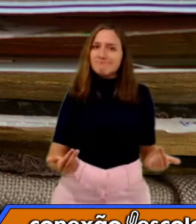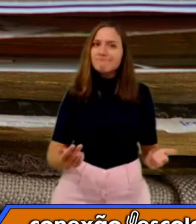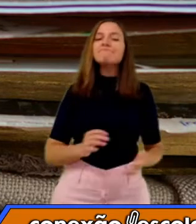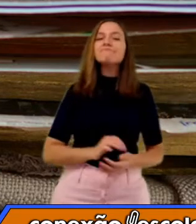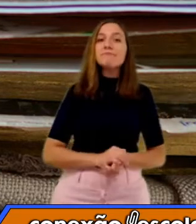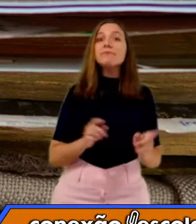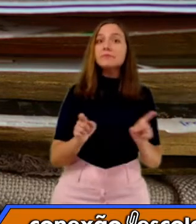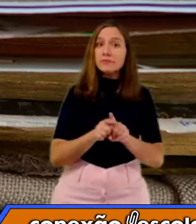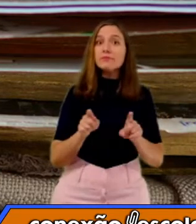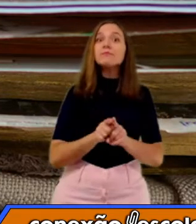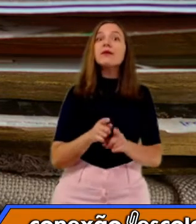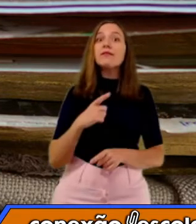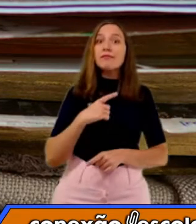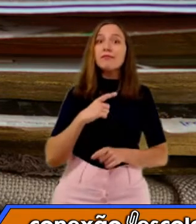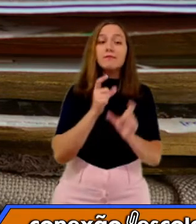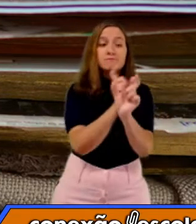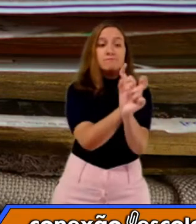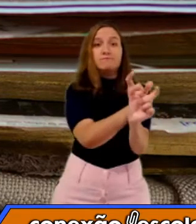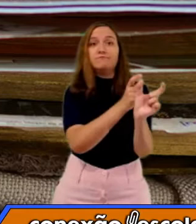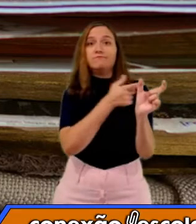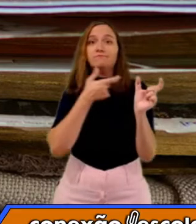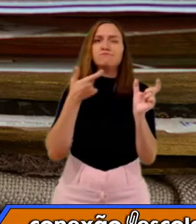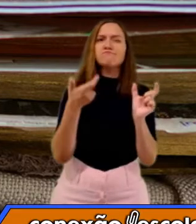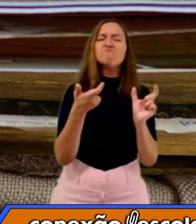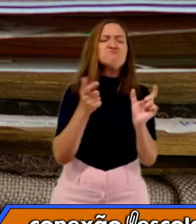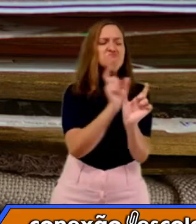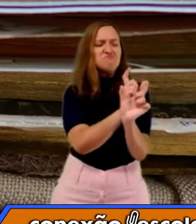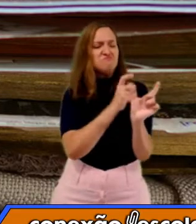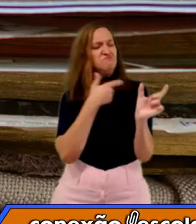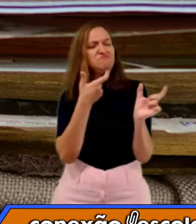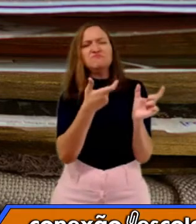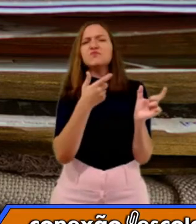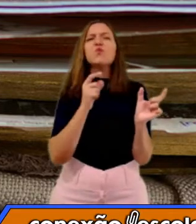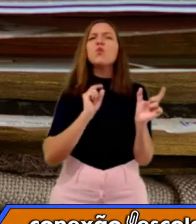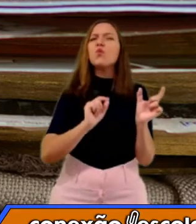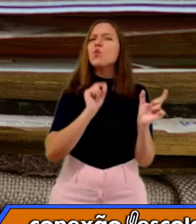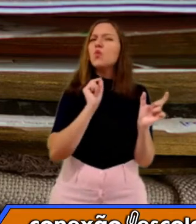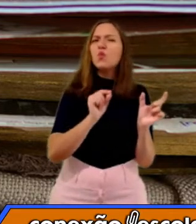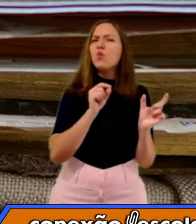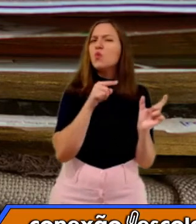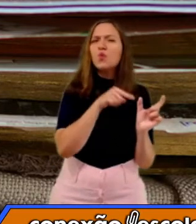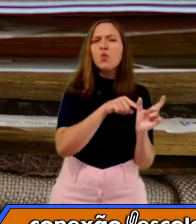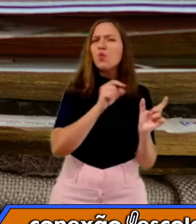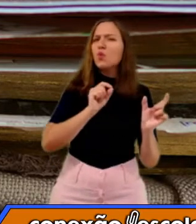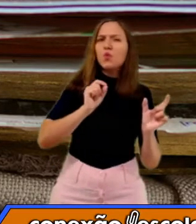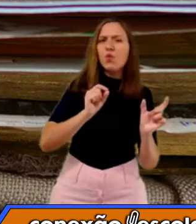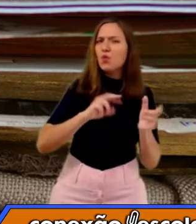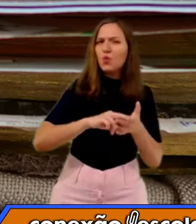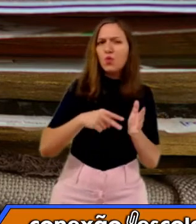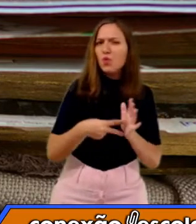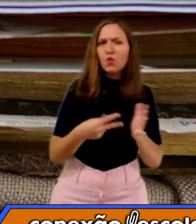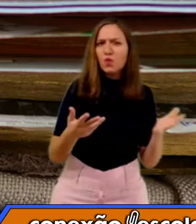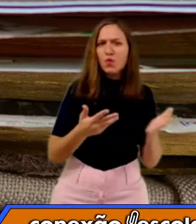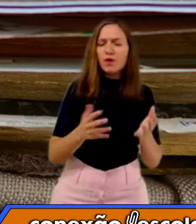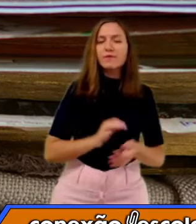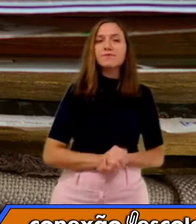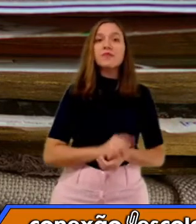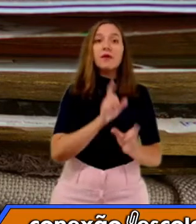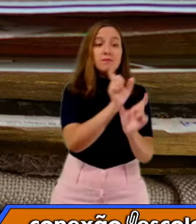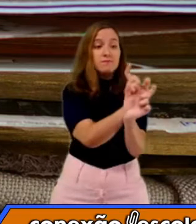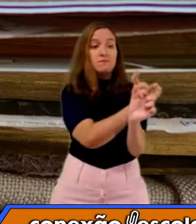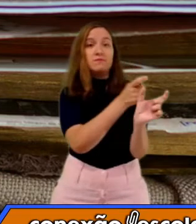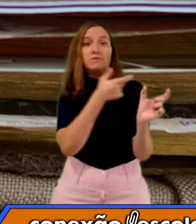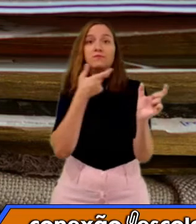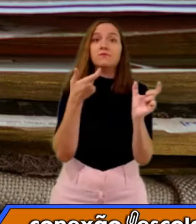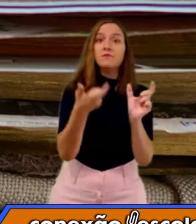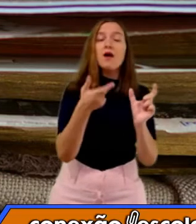as palavras que são antônimo. O que são palavras que têm antônimos, que significam antônimo? São as